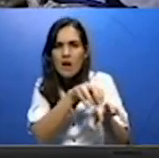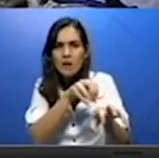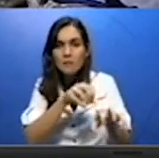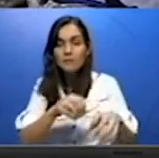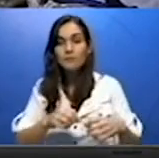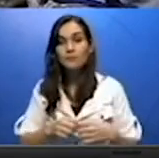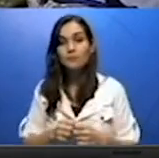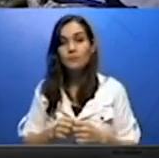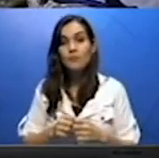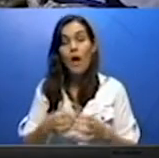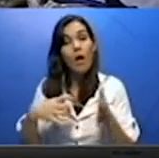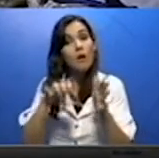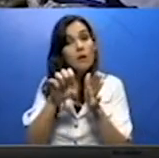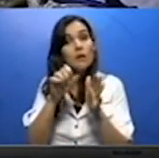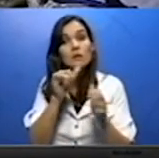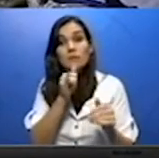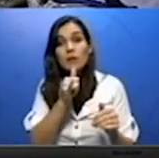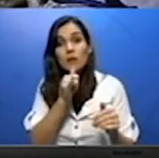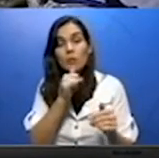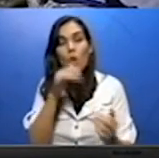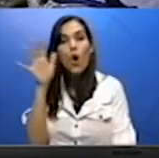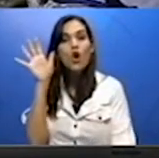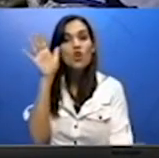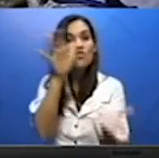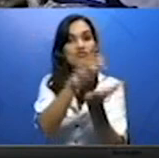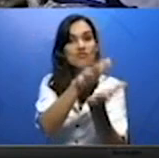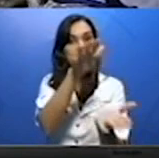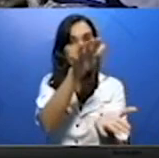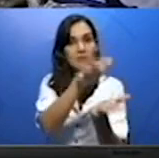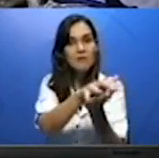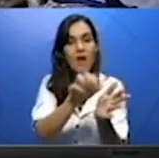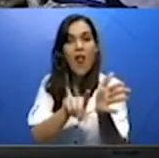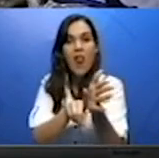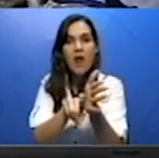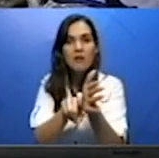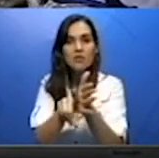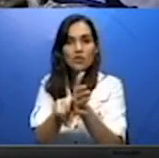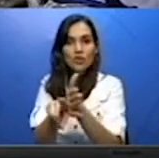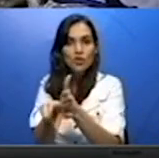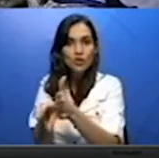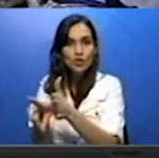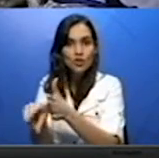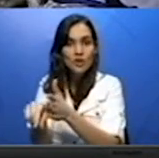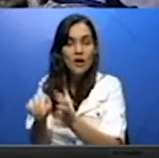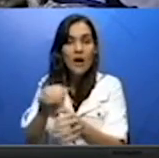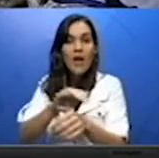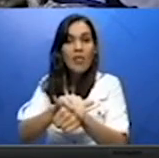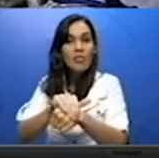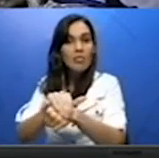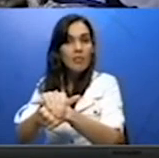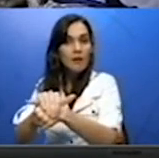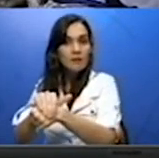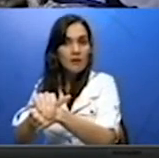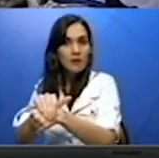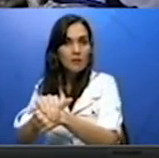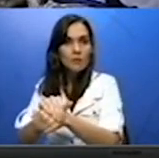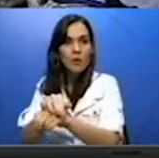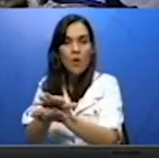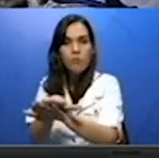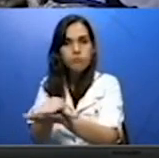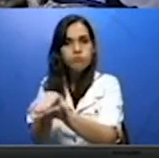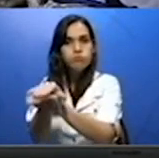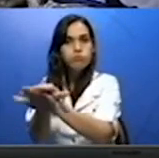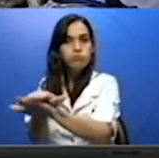como exemplo nós temos o jacaré a lagartixa a tartarugas uma